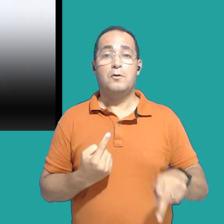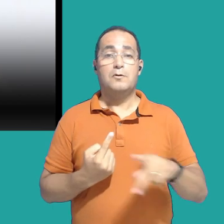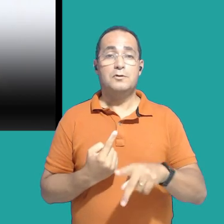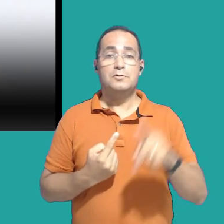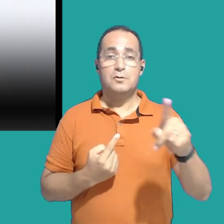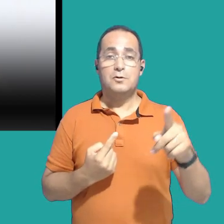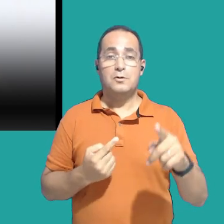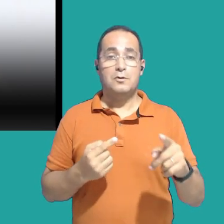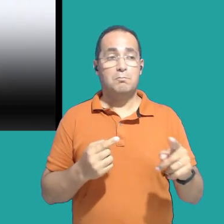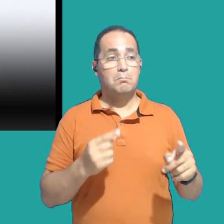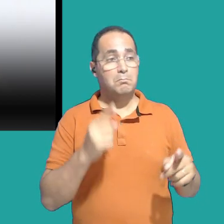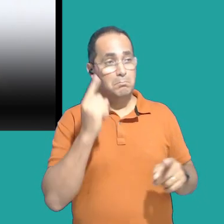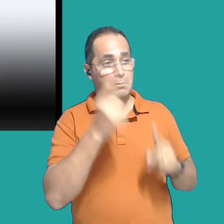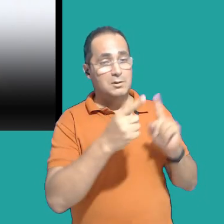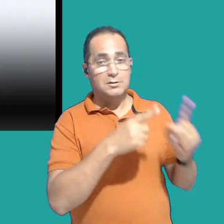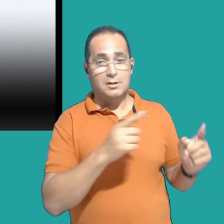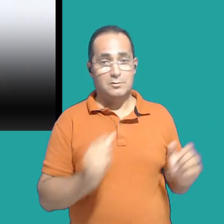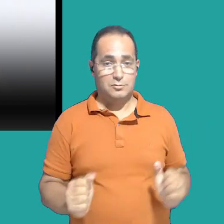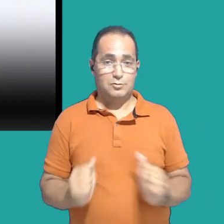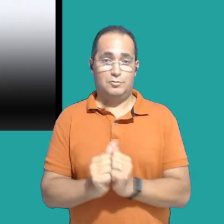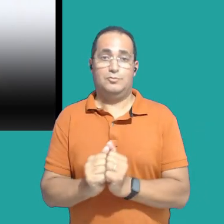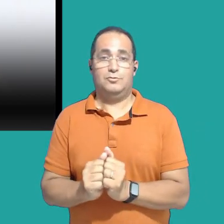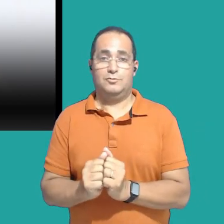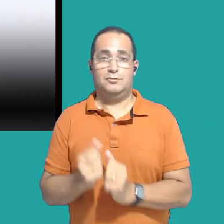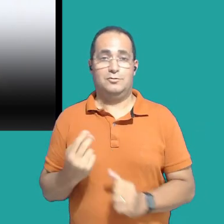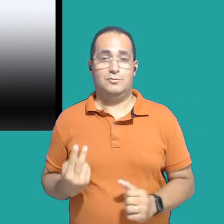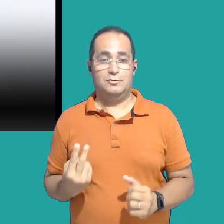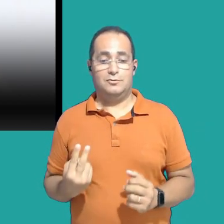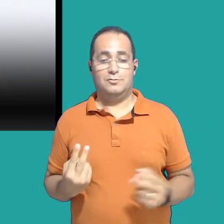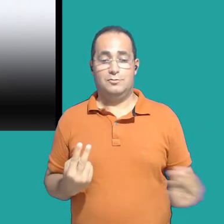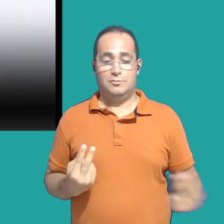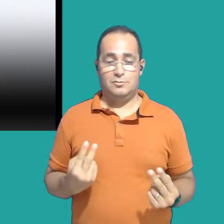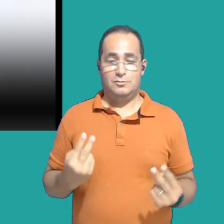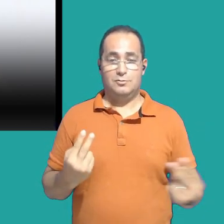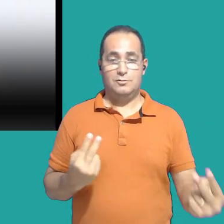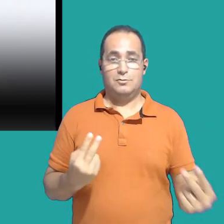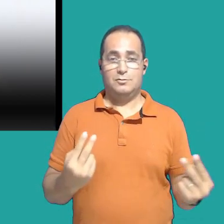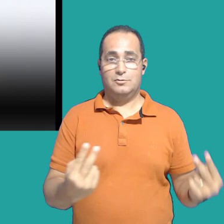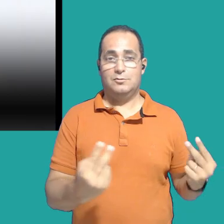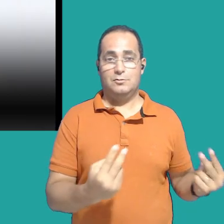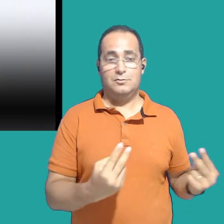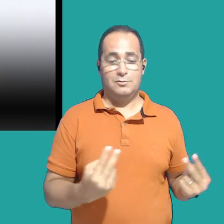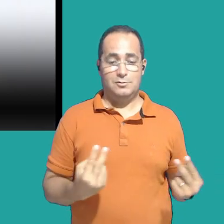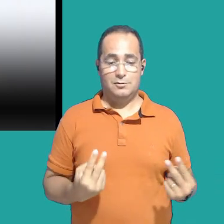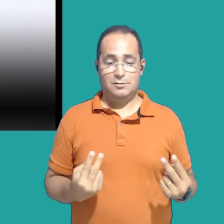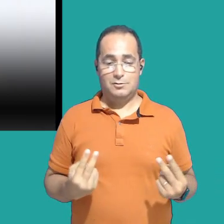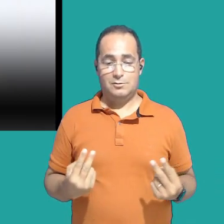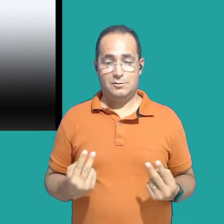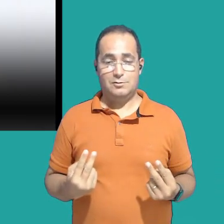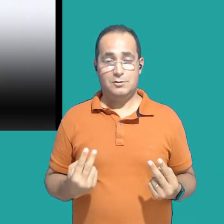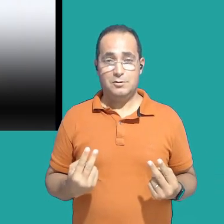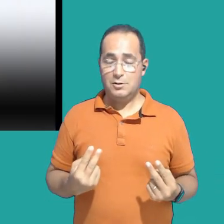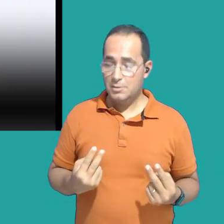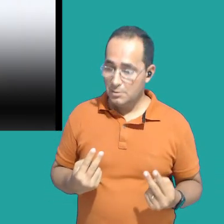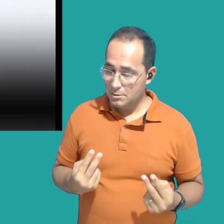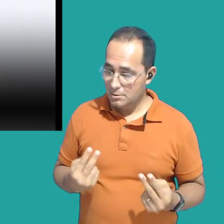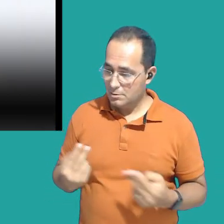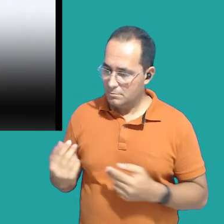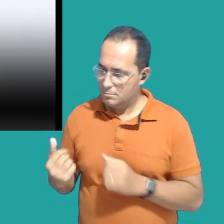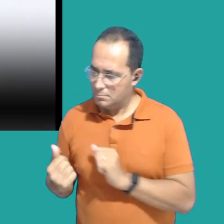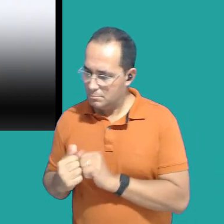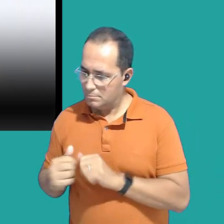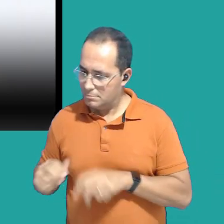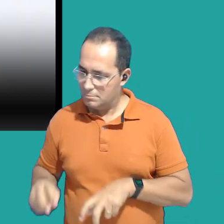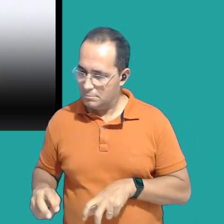pedia para se juntar em dupla. Alguém tinha que se juntar comigo. E aí, quando o pessoal ia se juntando, eles iam vendo